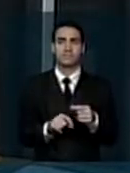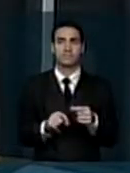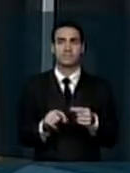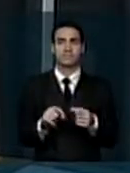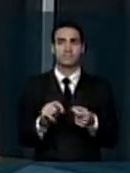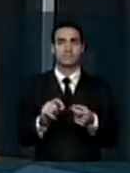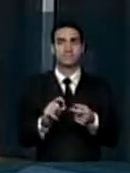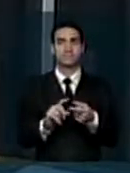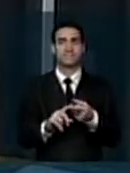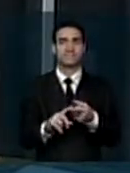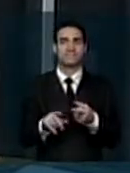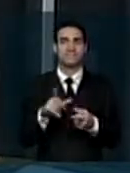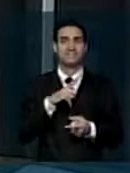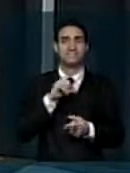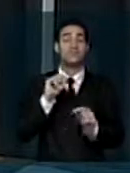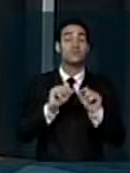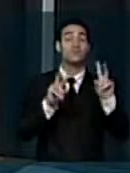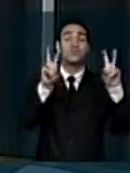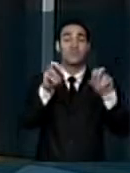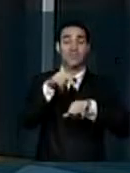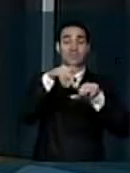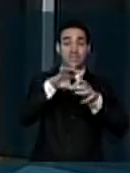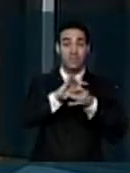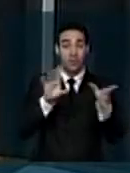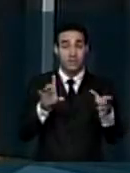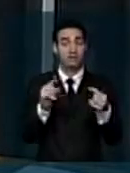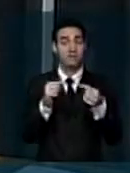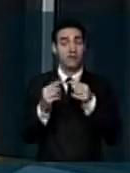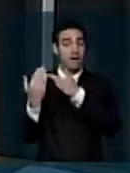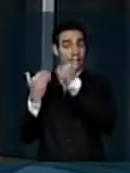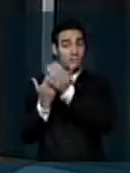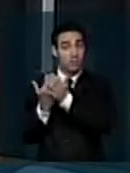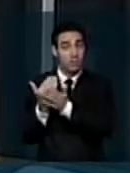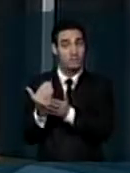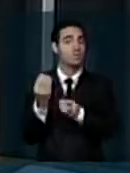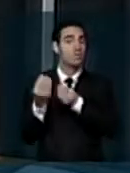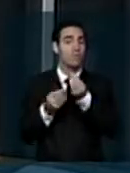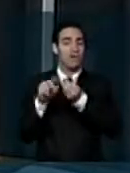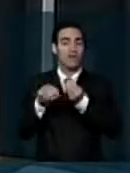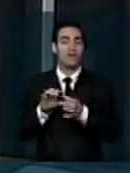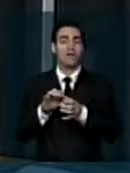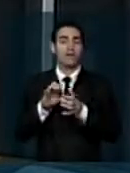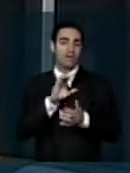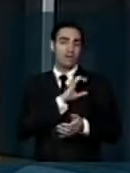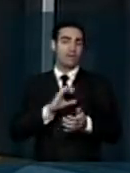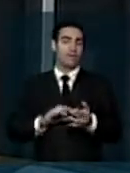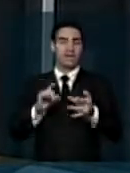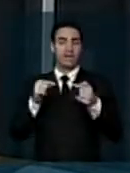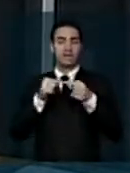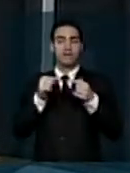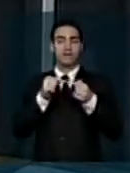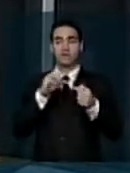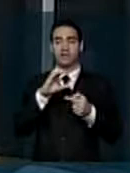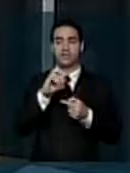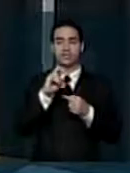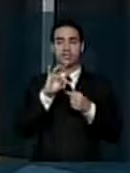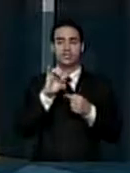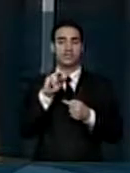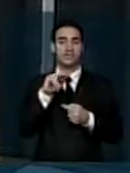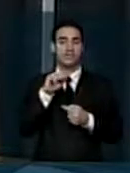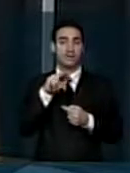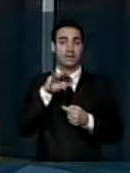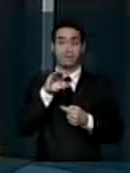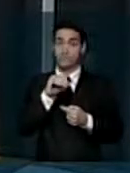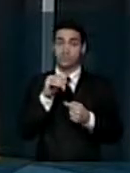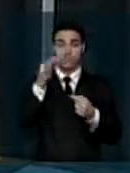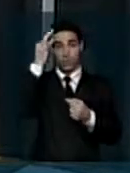contrário. A ideia de democracia procede do cristianismo e a ideia política de povo também.